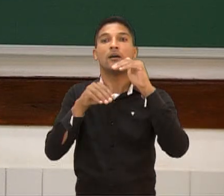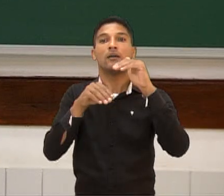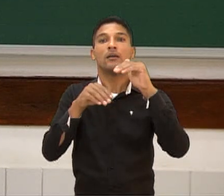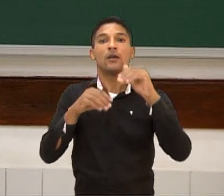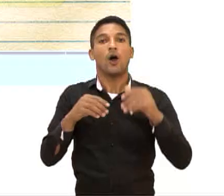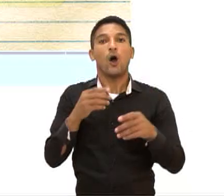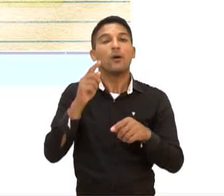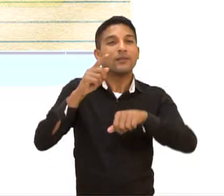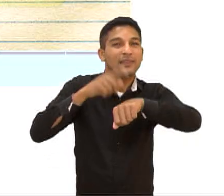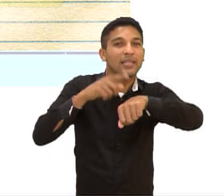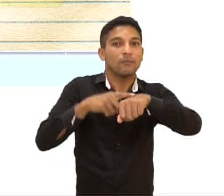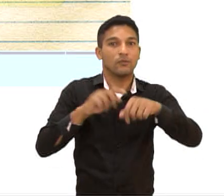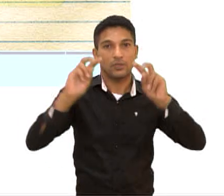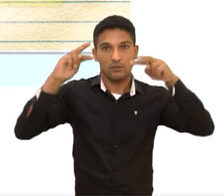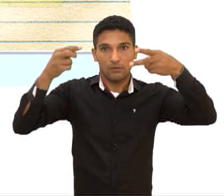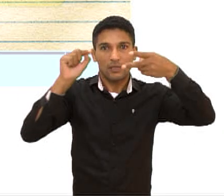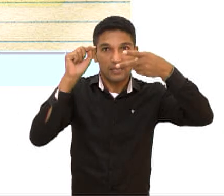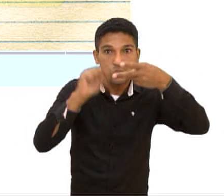Matific, ok?